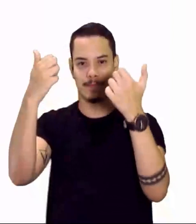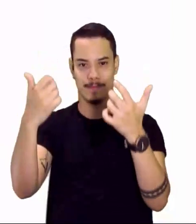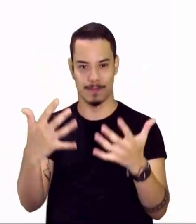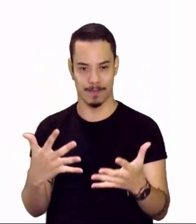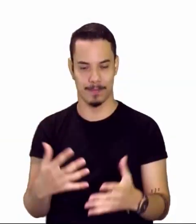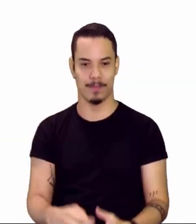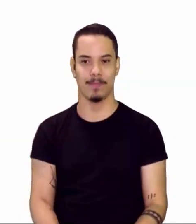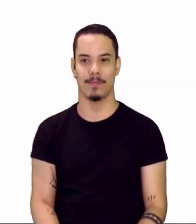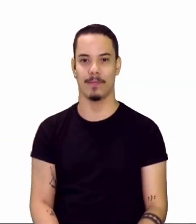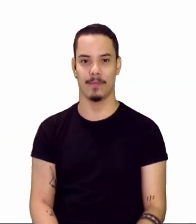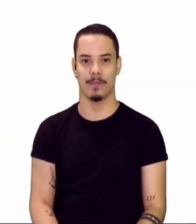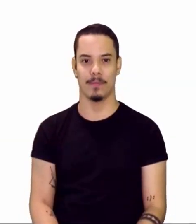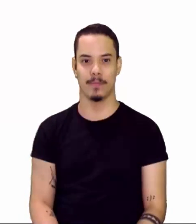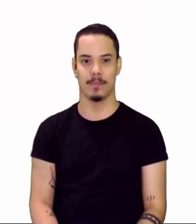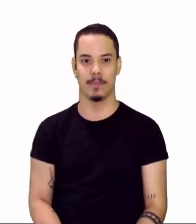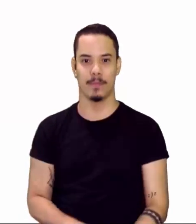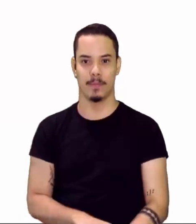Dúvidas.